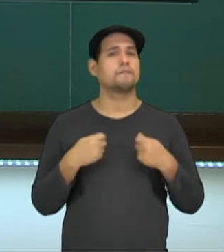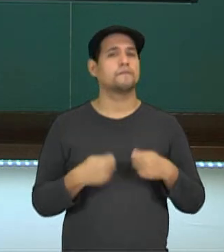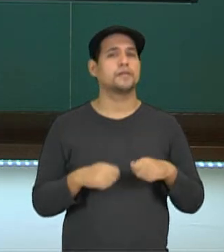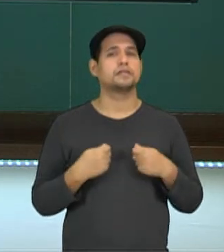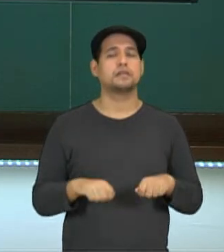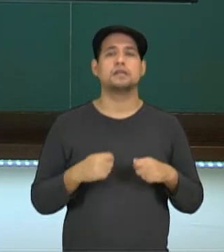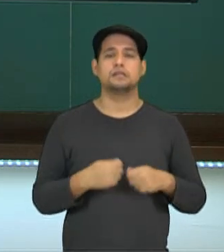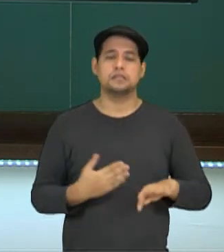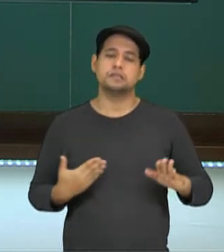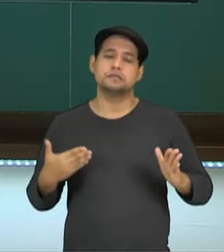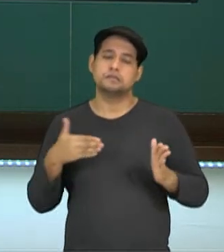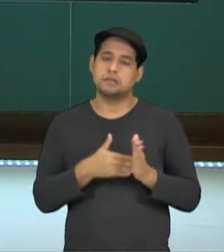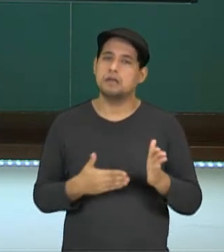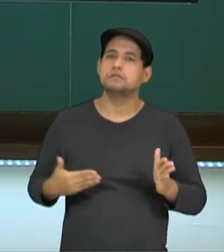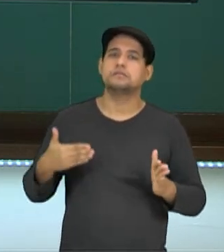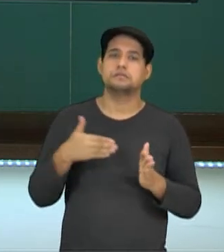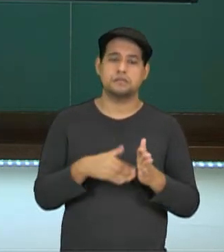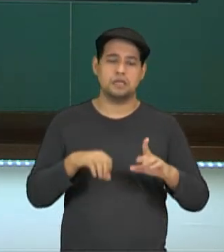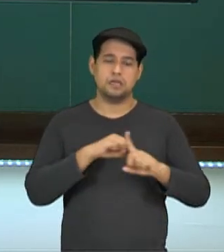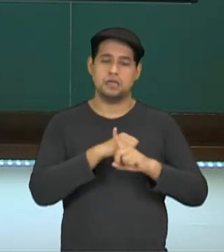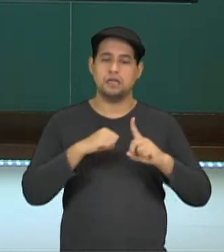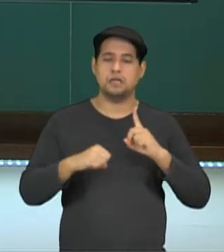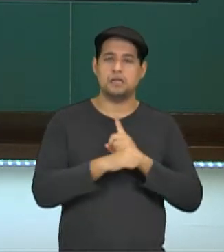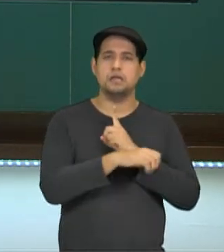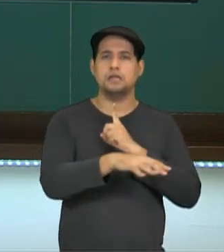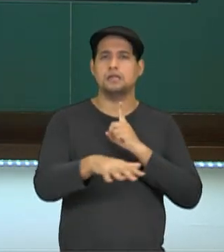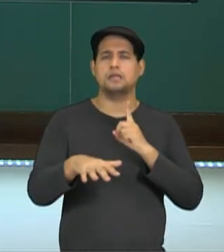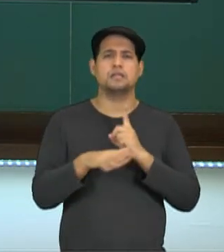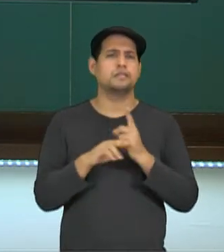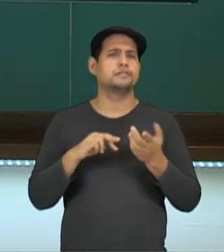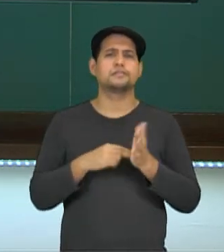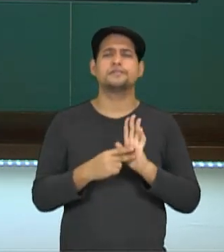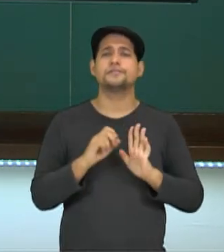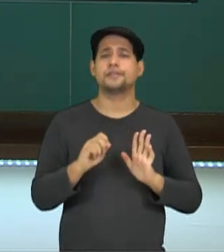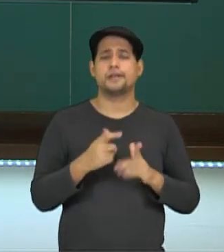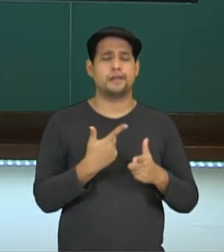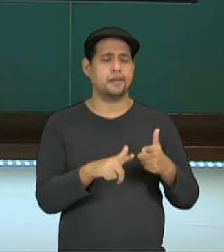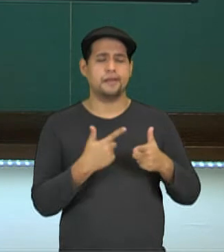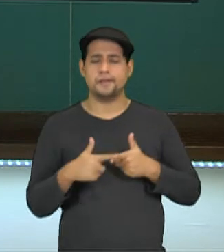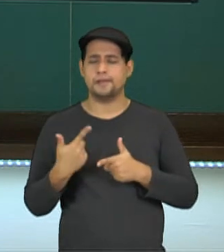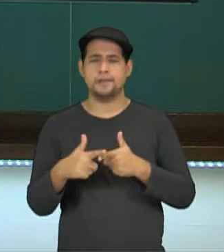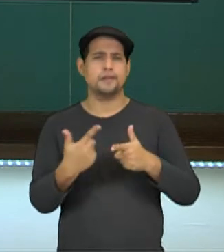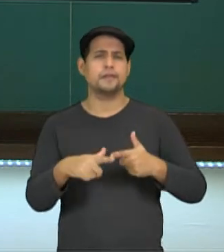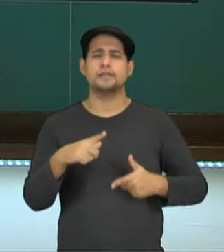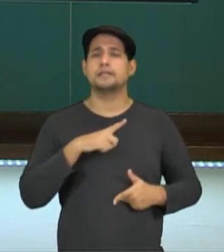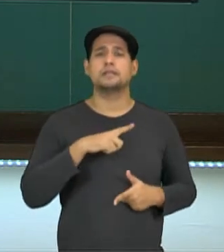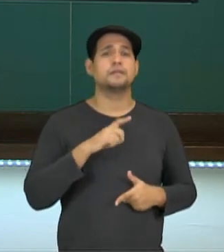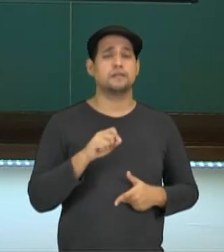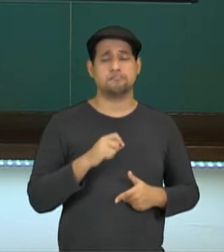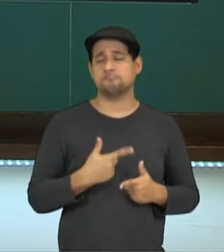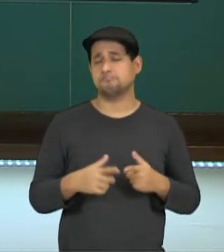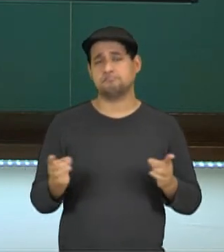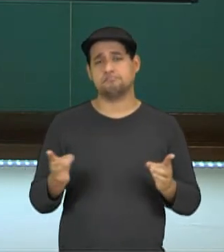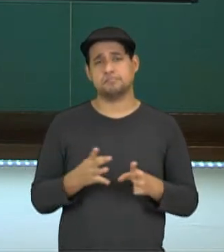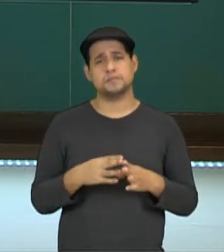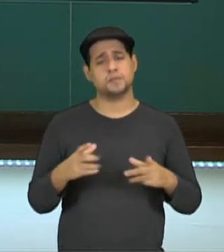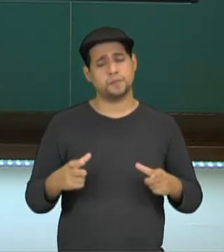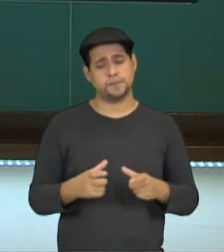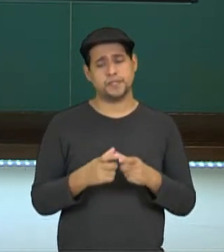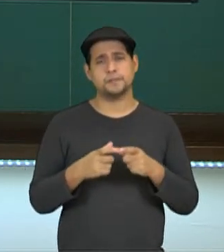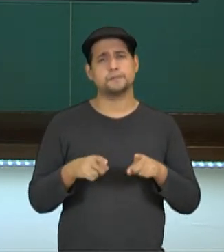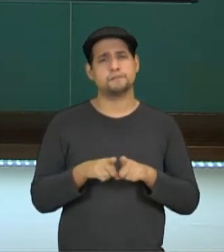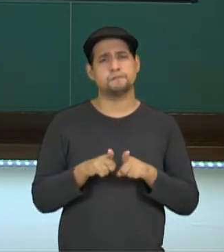de um enfrentamento da sociedade, né? Então, para os problemas existem soluções. Problemas